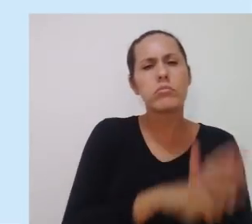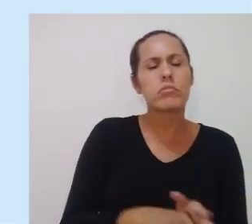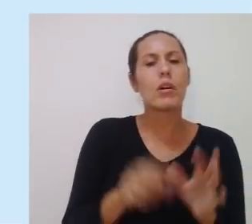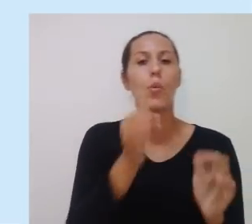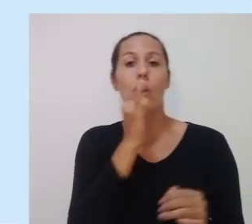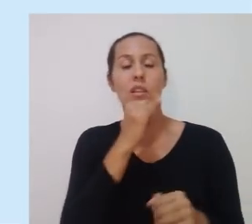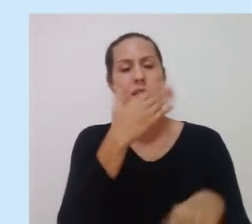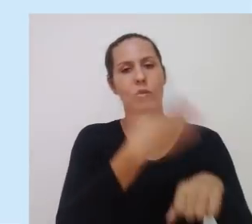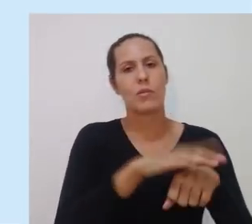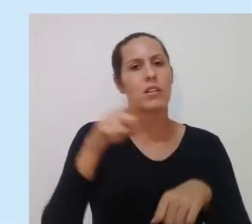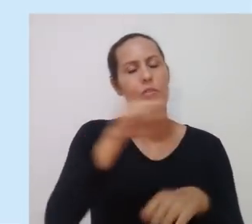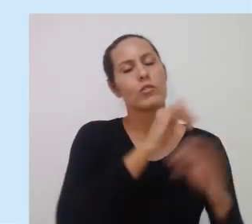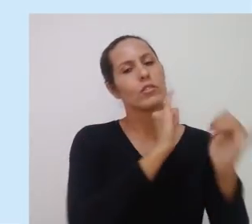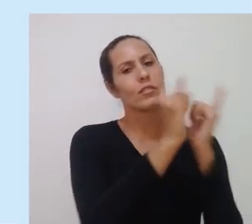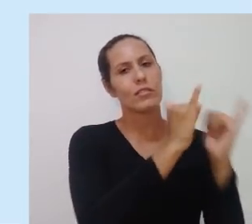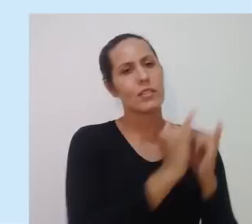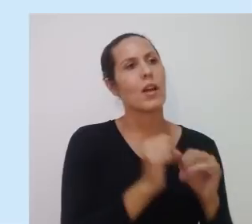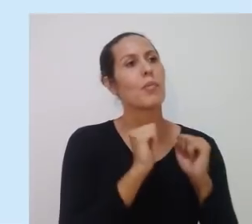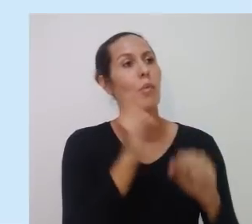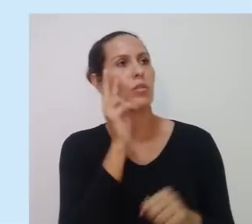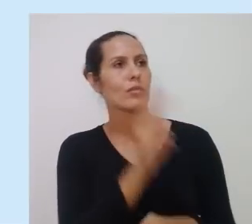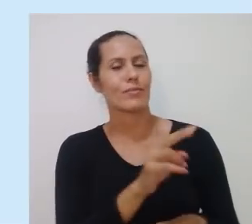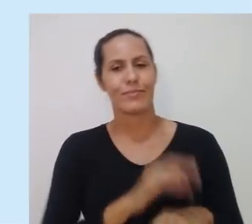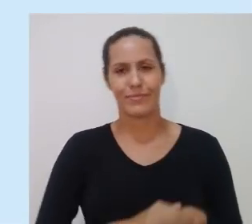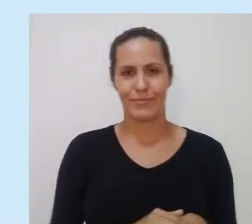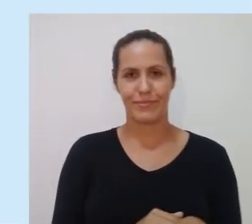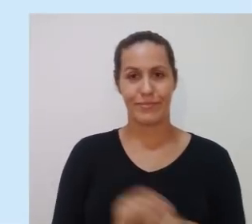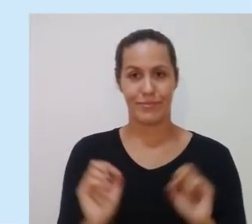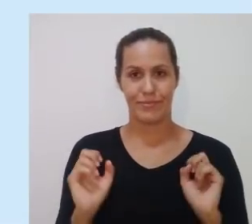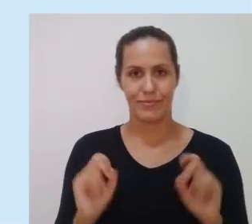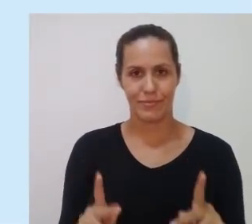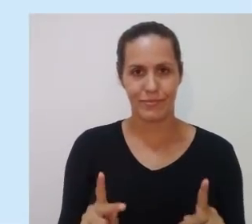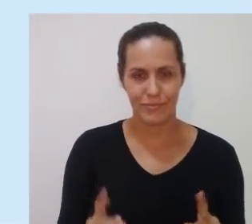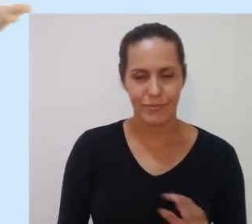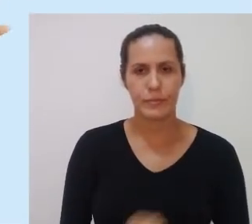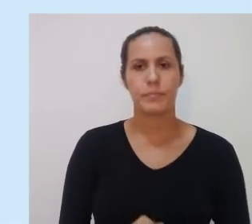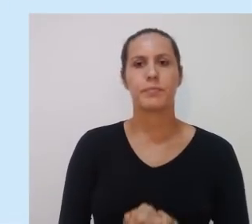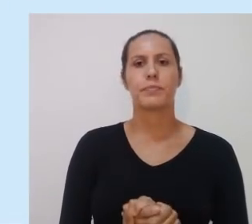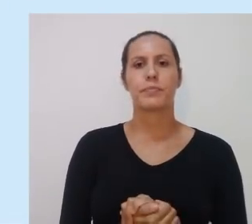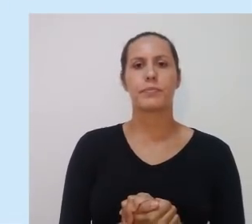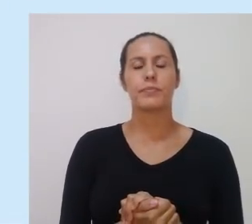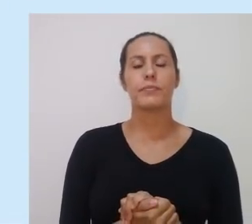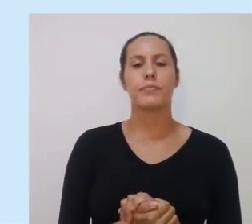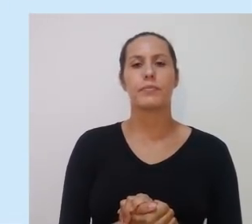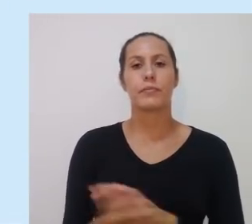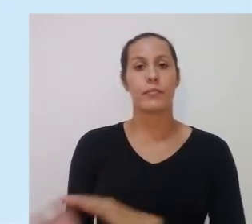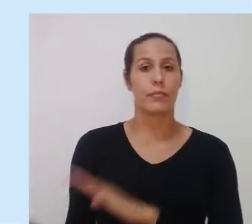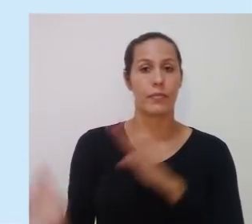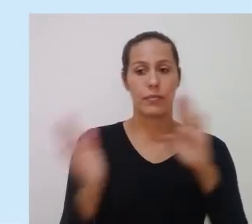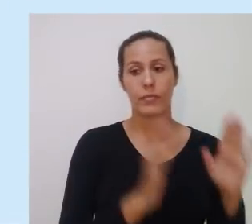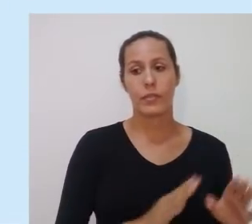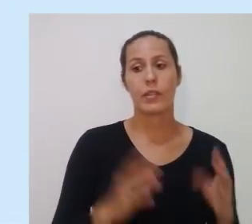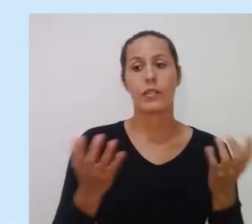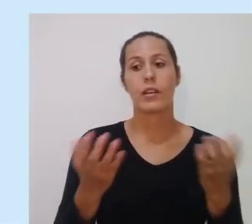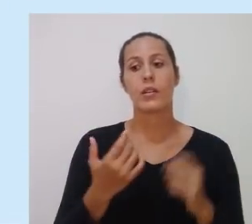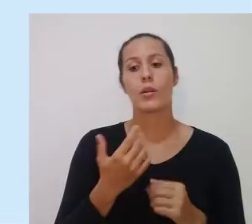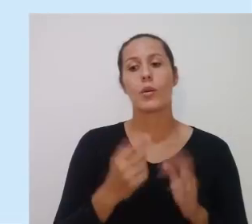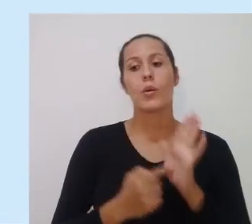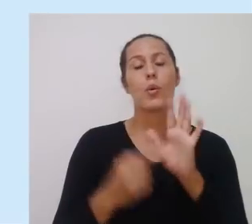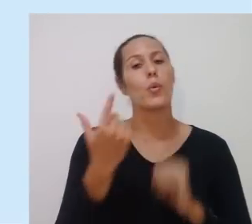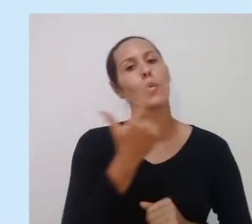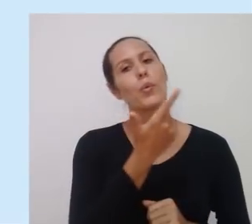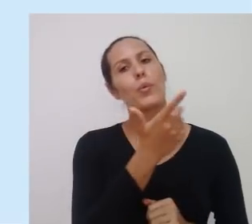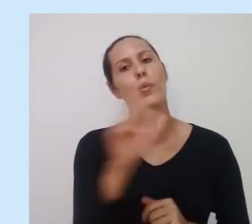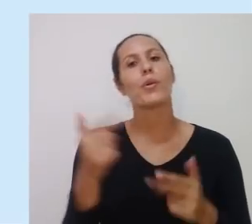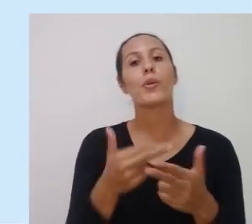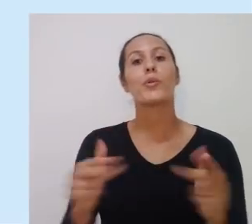teoria, deem uma olhadinha num exemplo prático que vocês podem pegar pela internet com toda facilidade. Muito bem, vamos